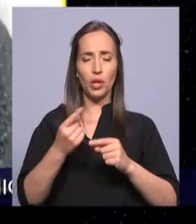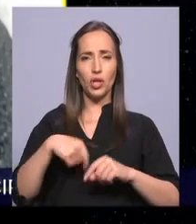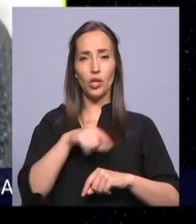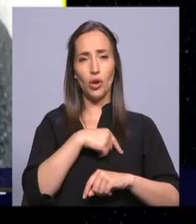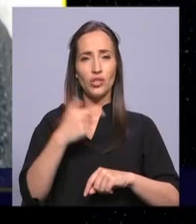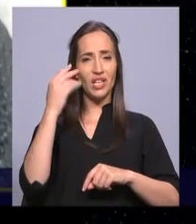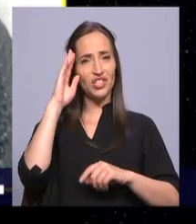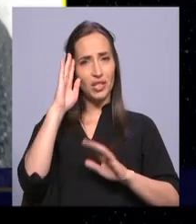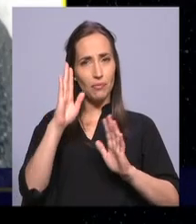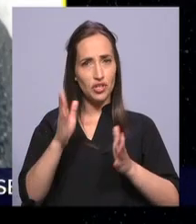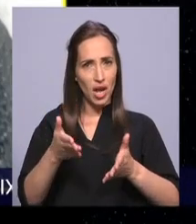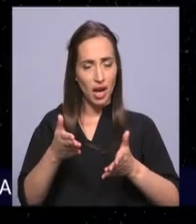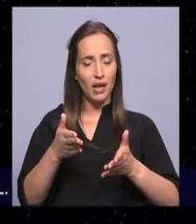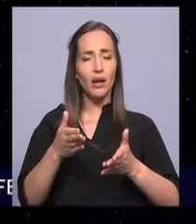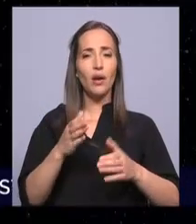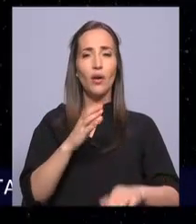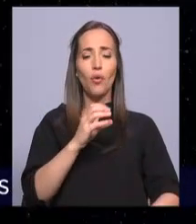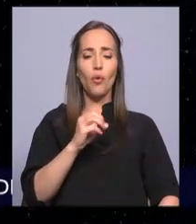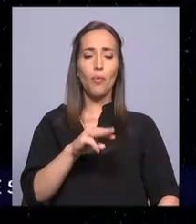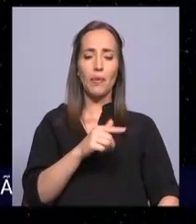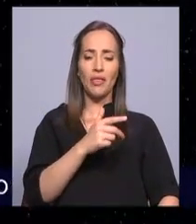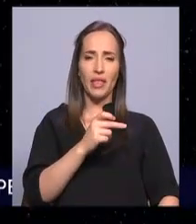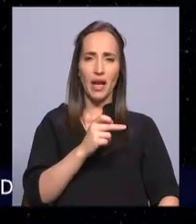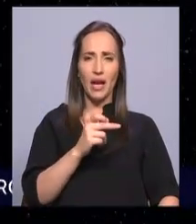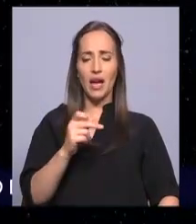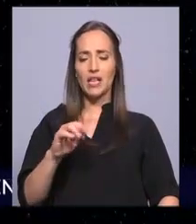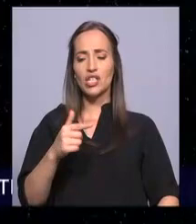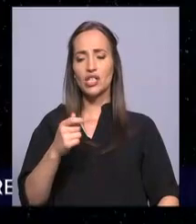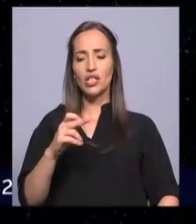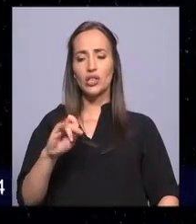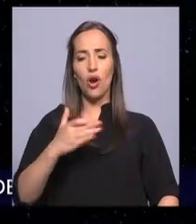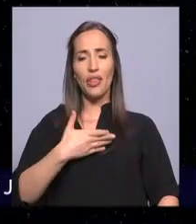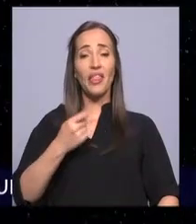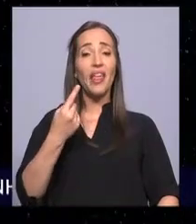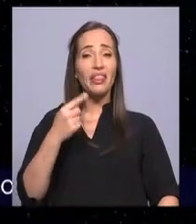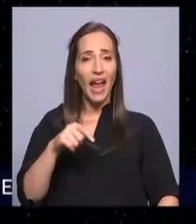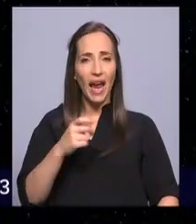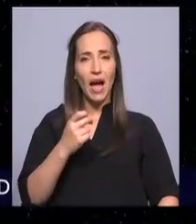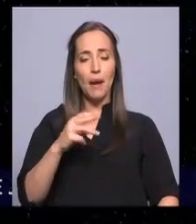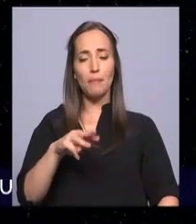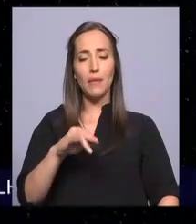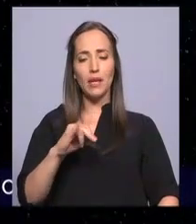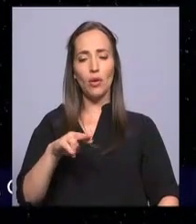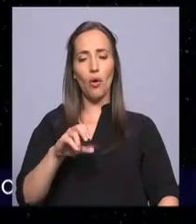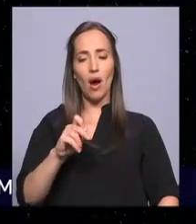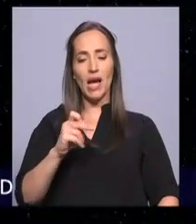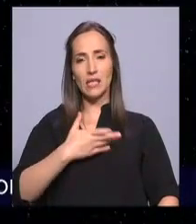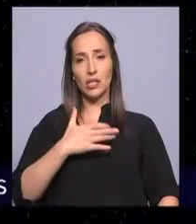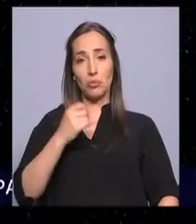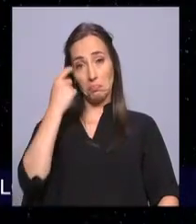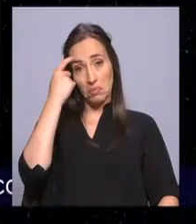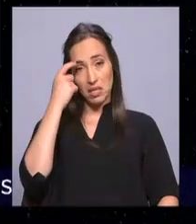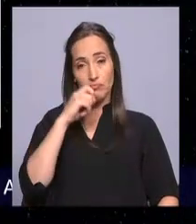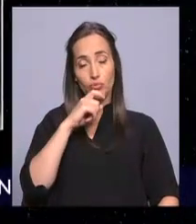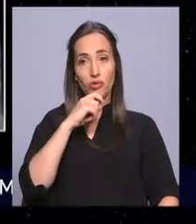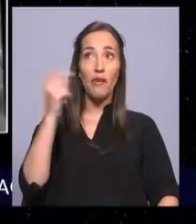que os cometas e os asteroides têm aminoácidos. Ou desconfiávamos disso. Mas, quando eles entram na nossa atmosfera, podem sofrer algum tipo